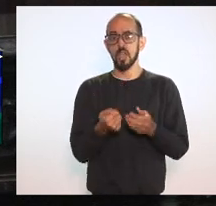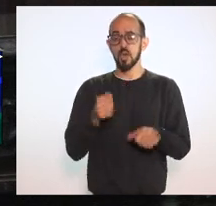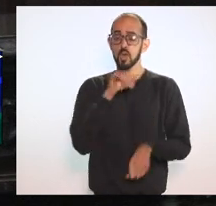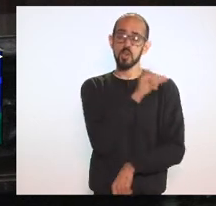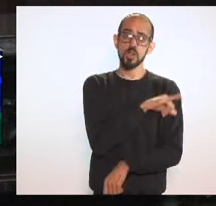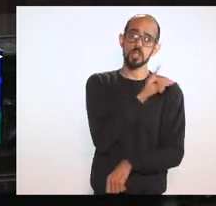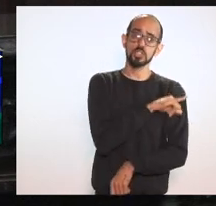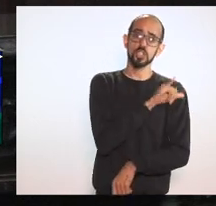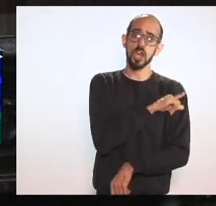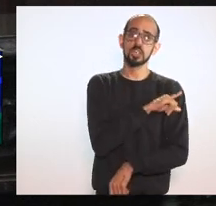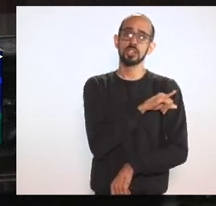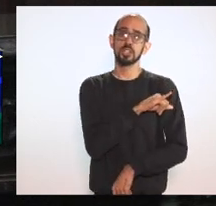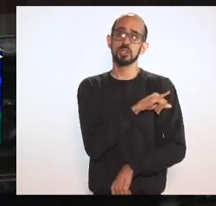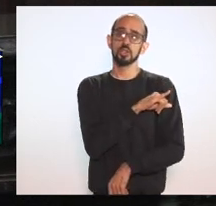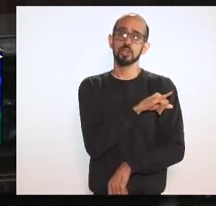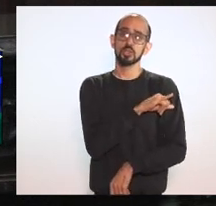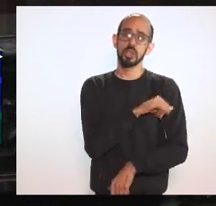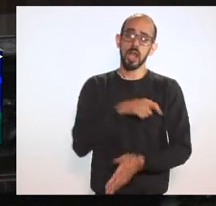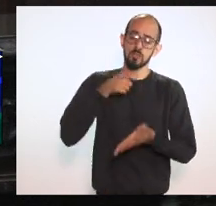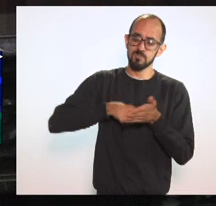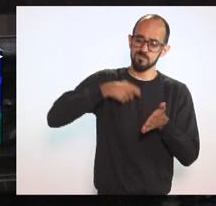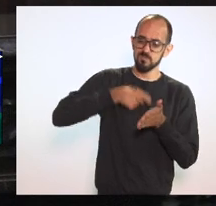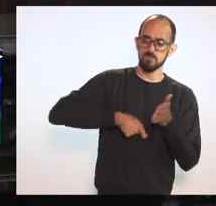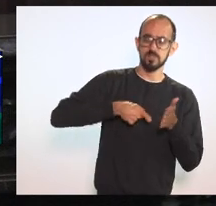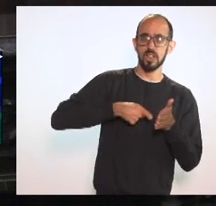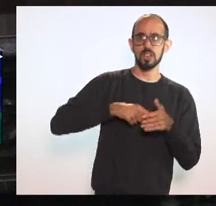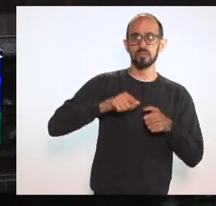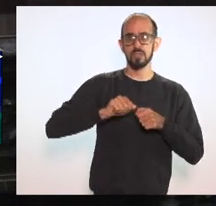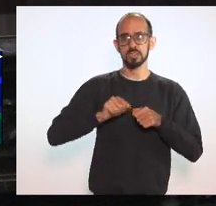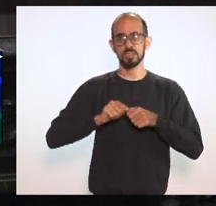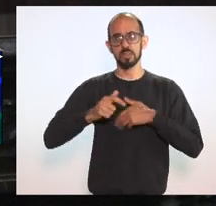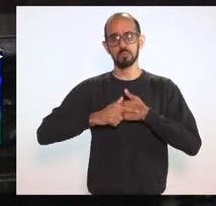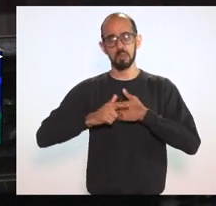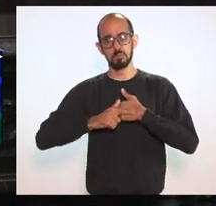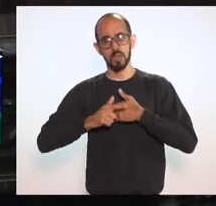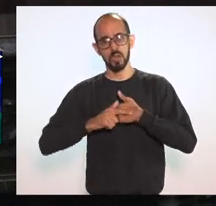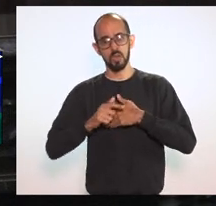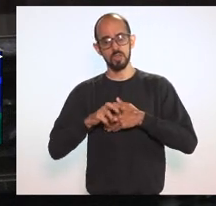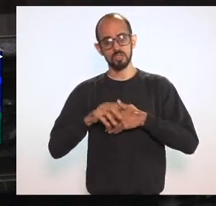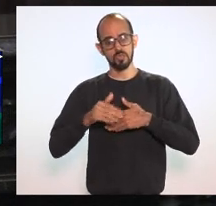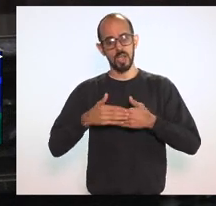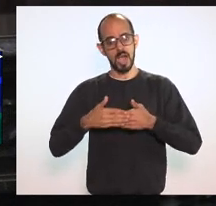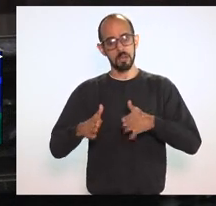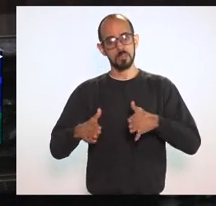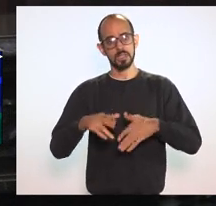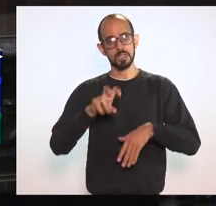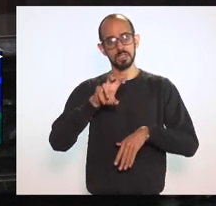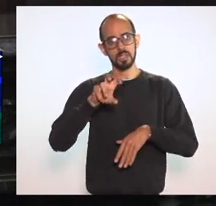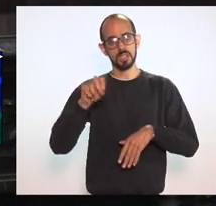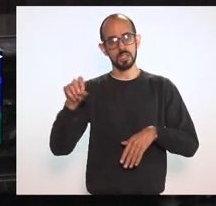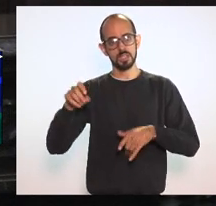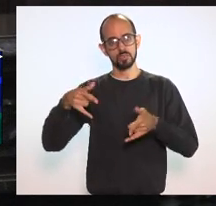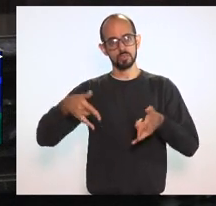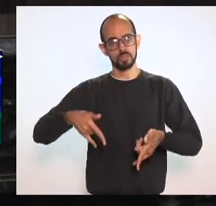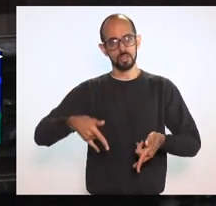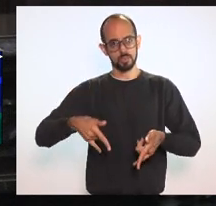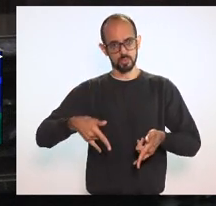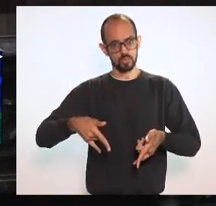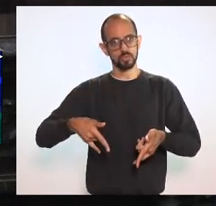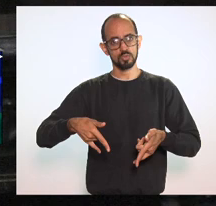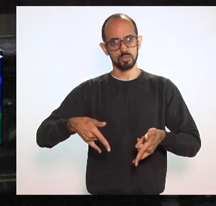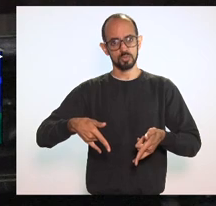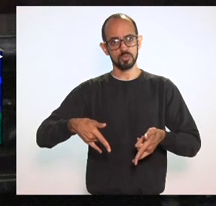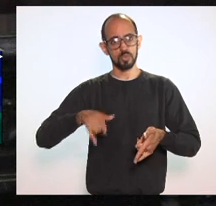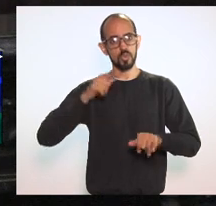Janeiro Está indo sim fazendo exercendo o seu papel Vamos abrir 500 Leite Ontem mesmo eu o